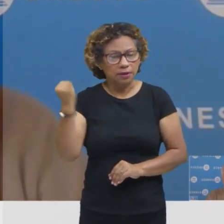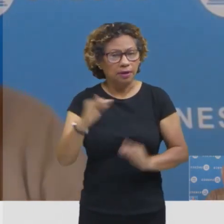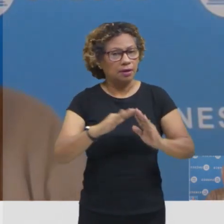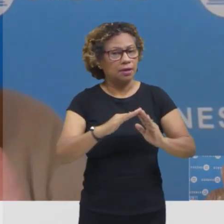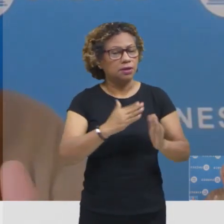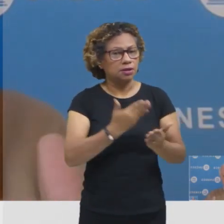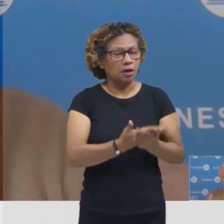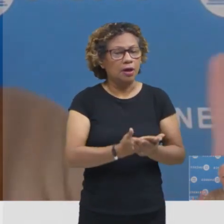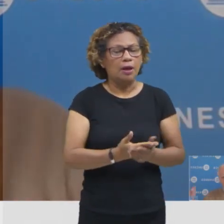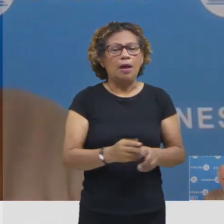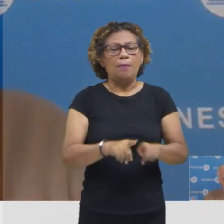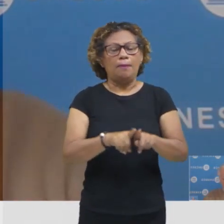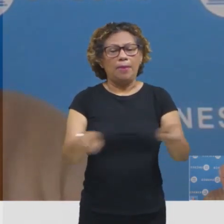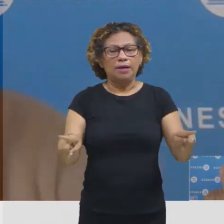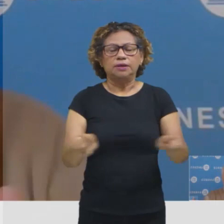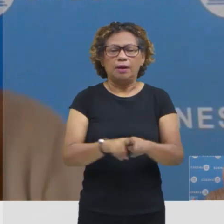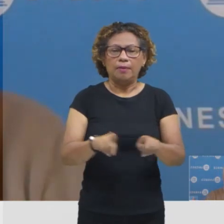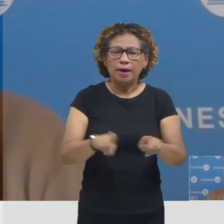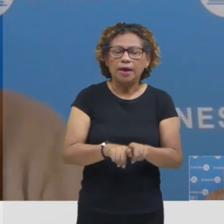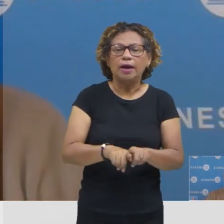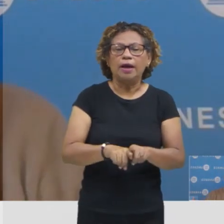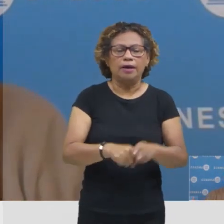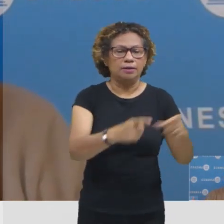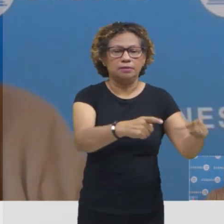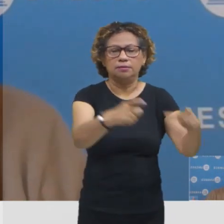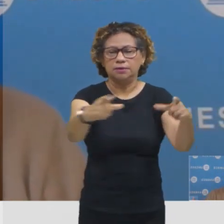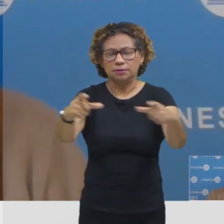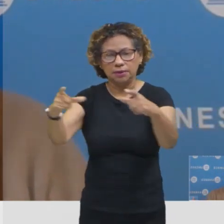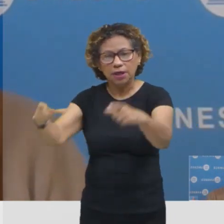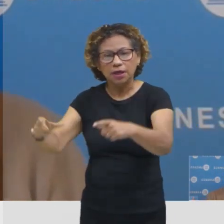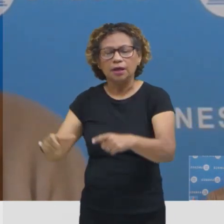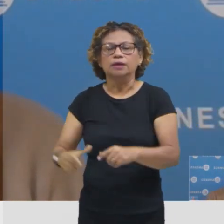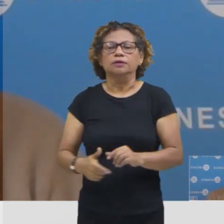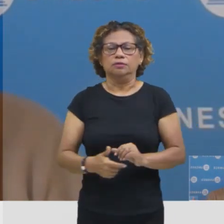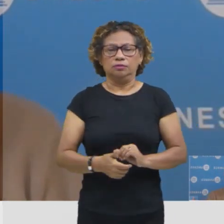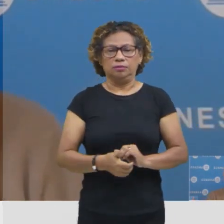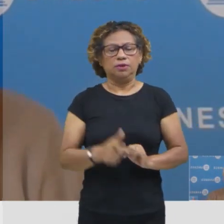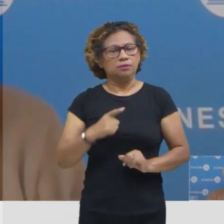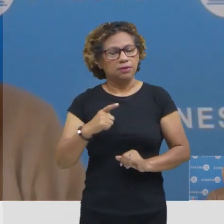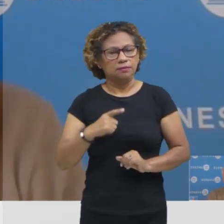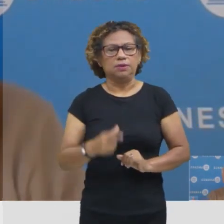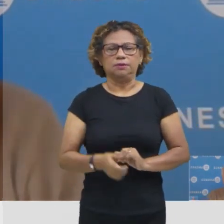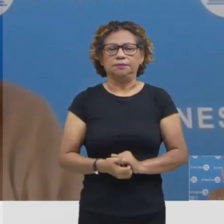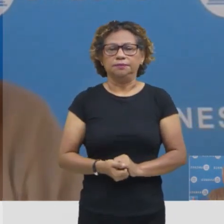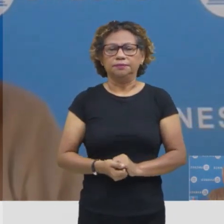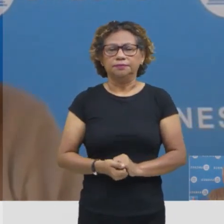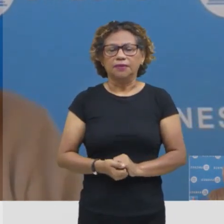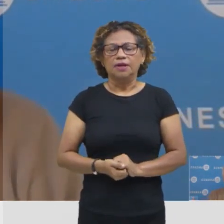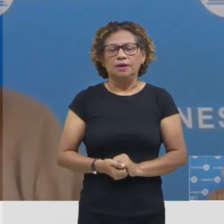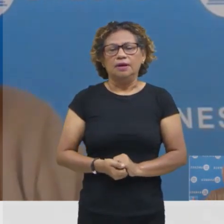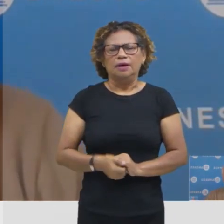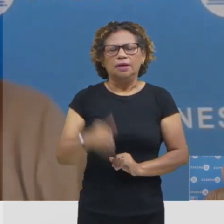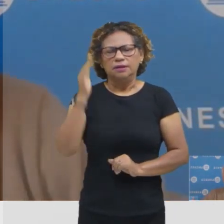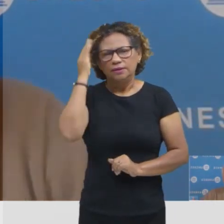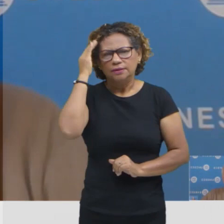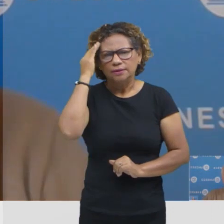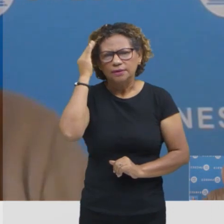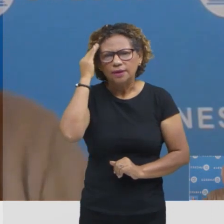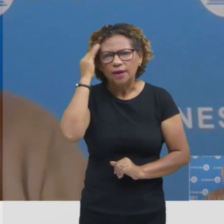espaços comunitários, em espaços virtuais, através de dinâmicas diversas. Claro que